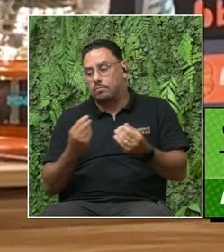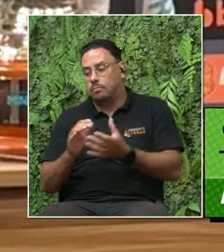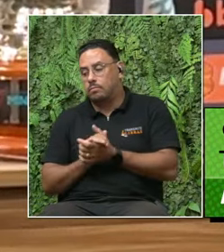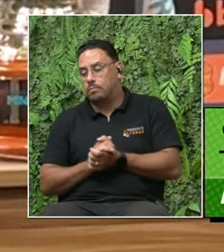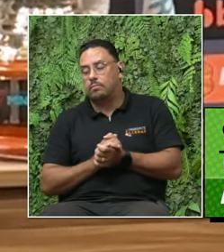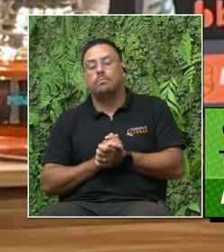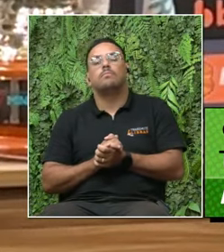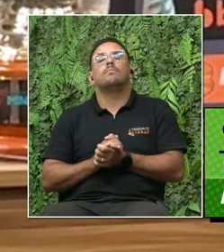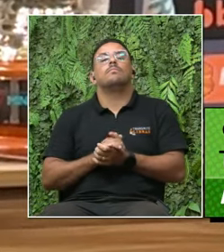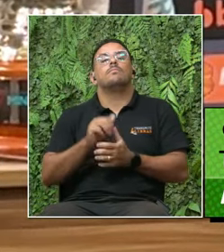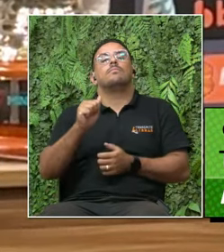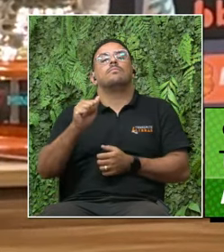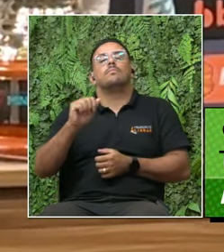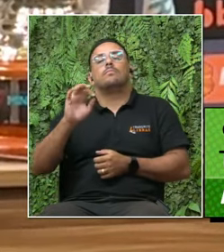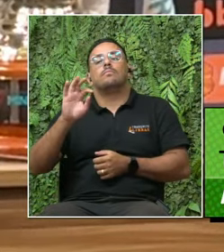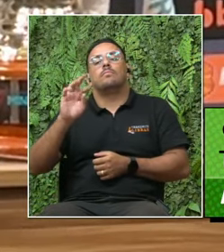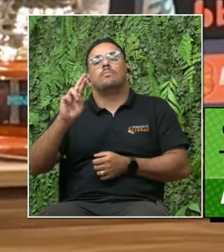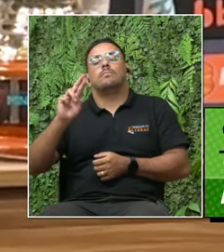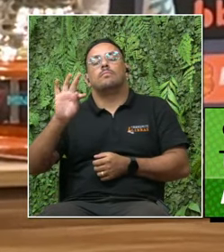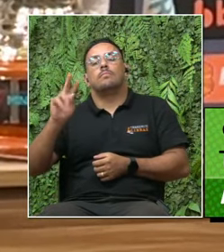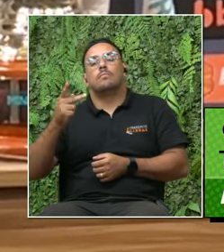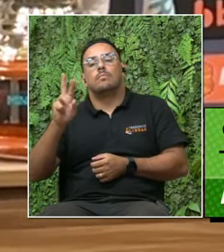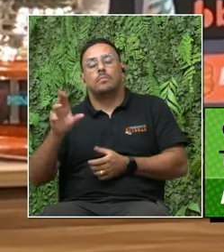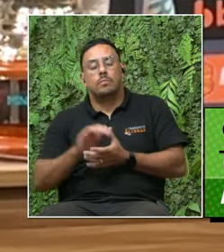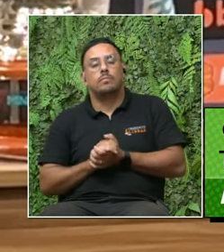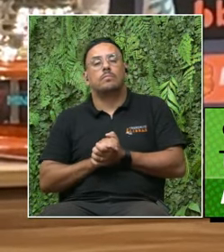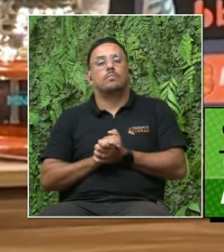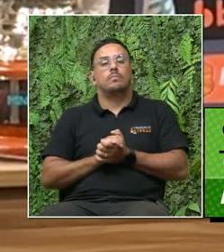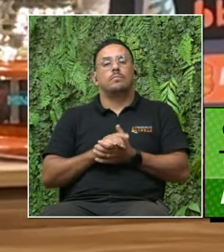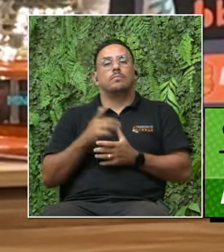batavi gz YP